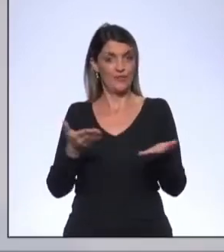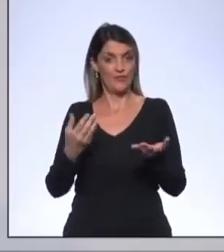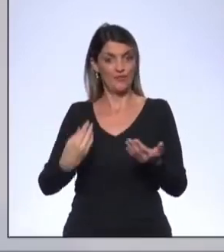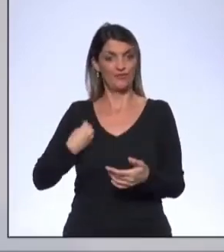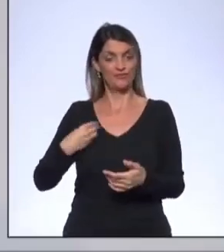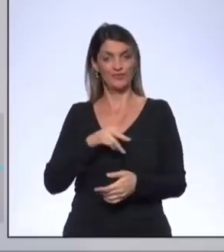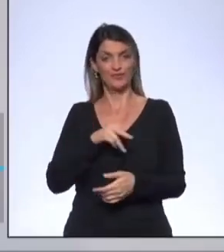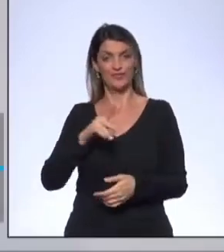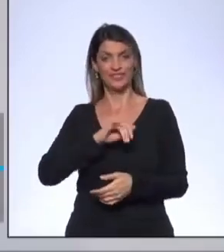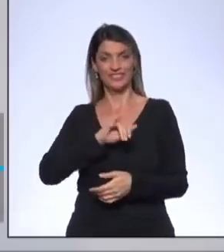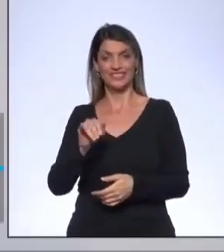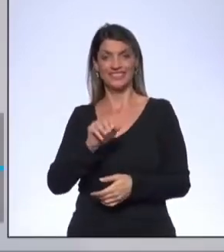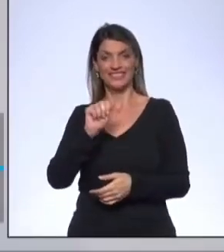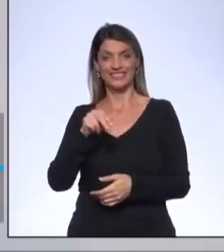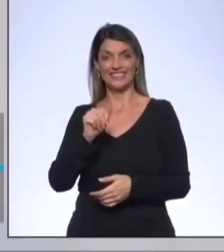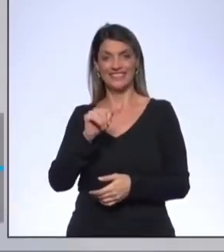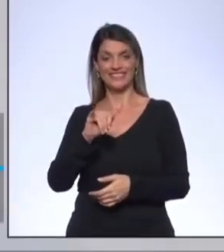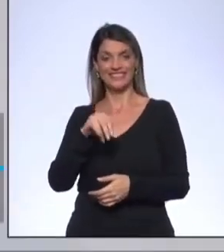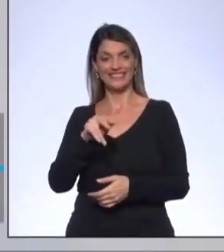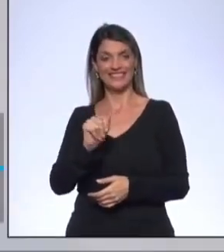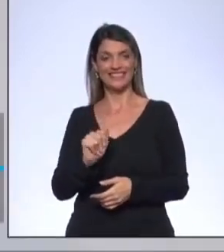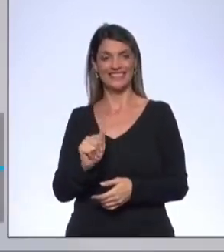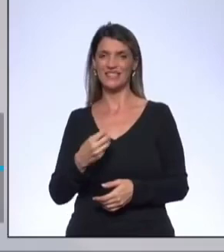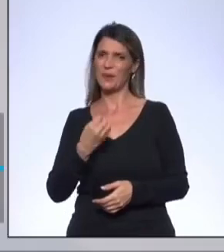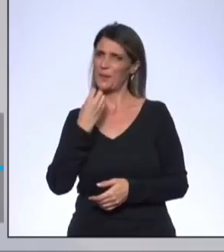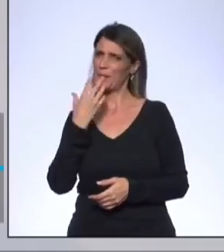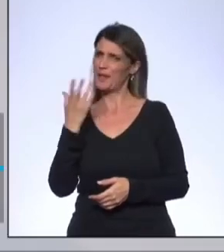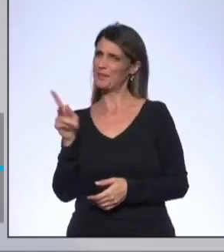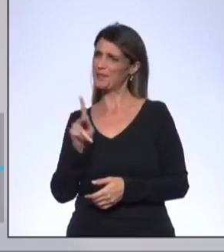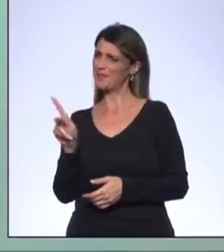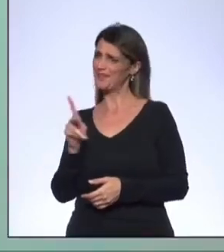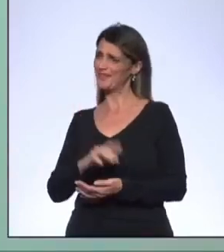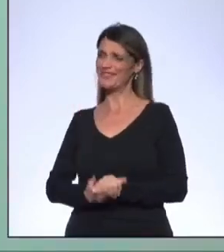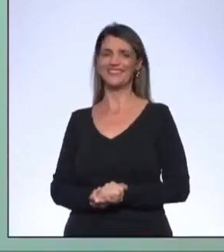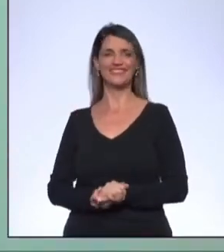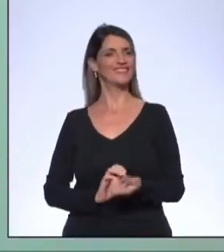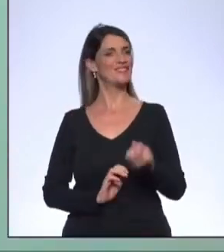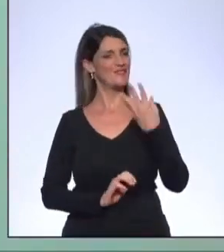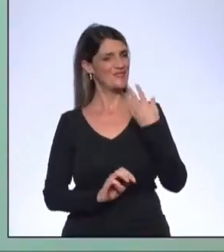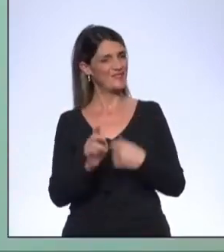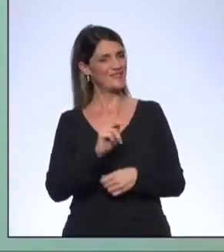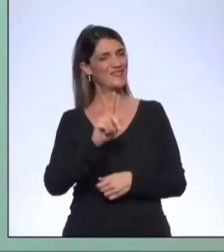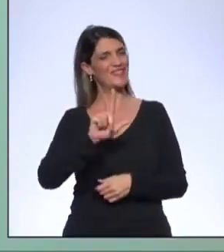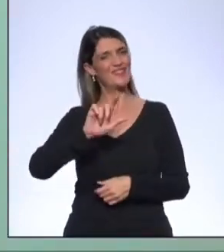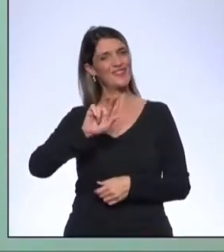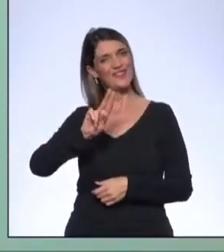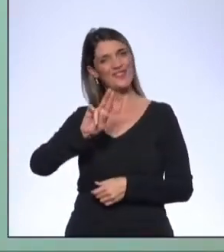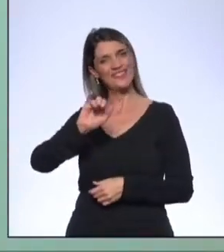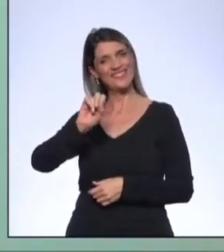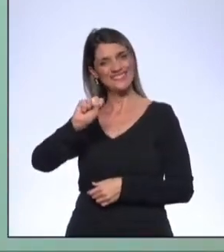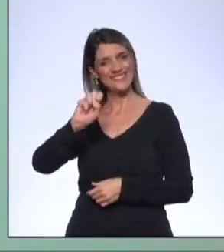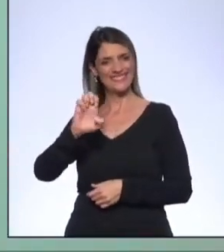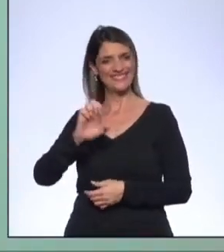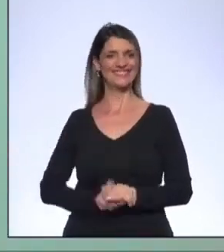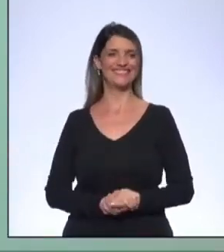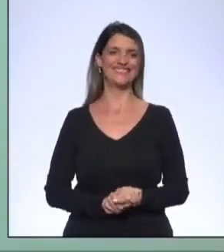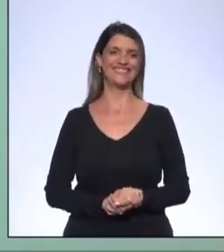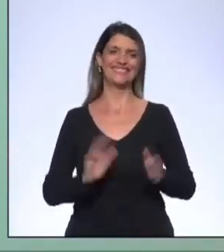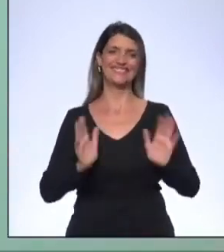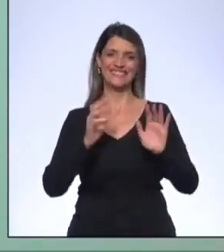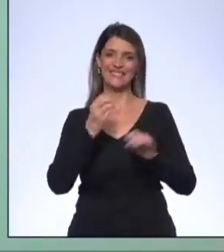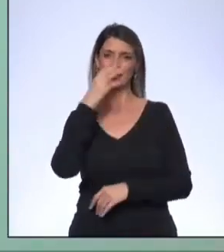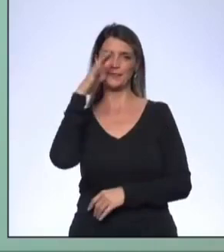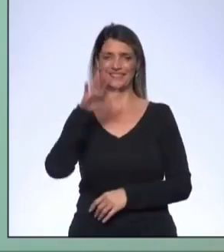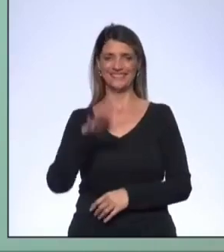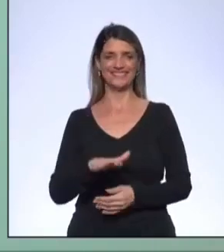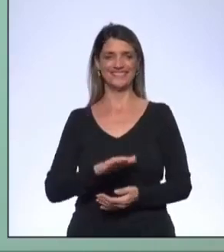da professora Janaína Jardim. Tudo bem, Janaína? Tudo bem, professora Luíse. Boa